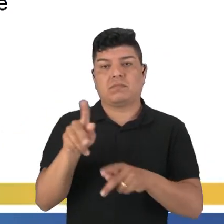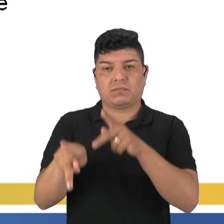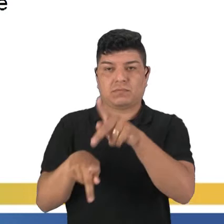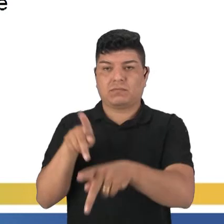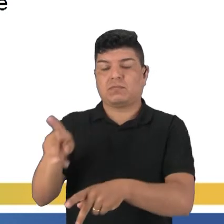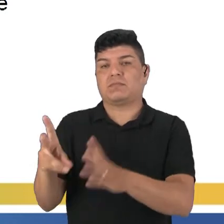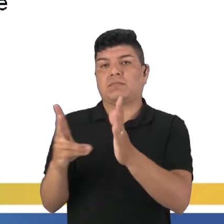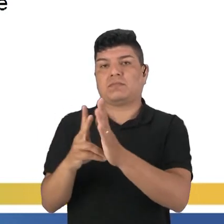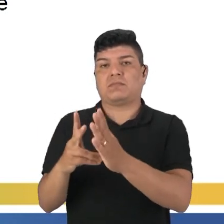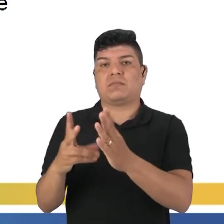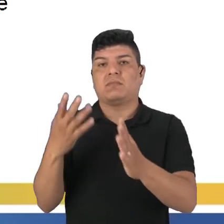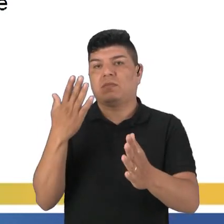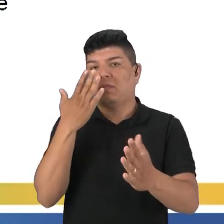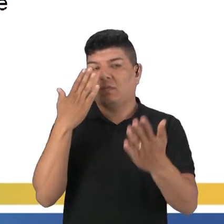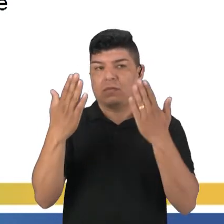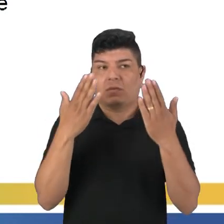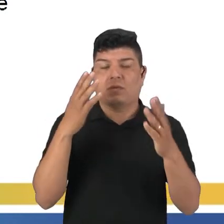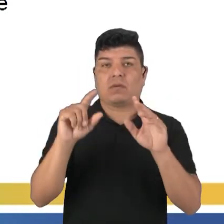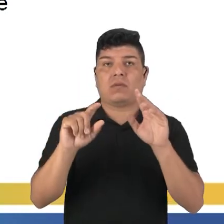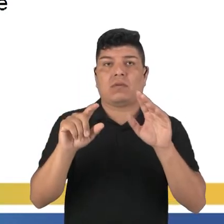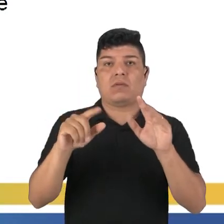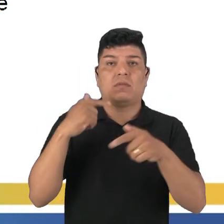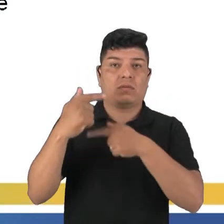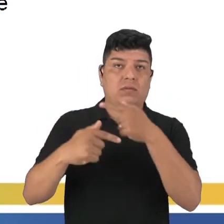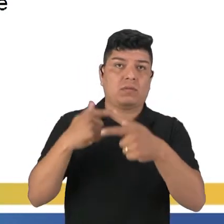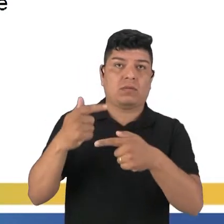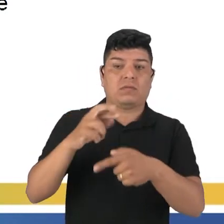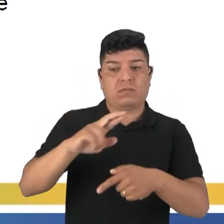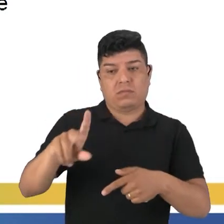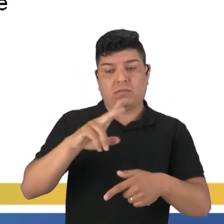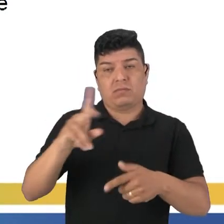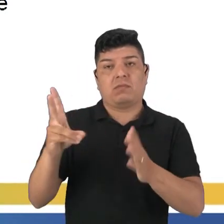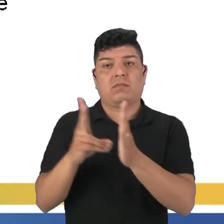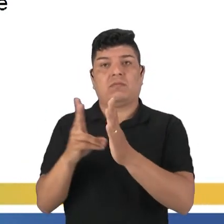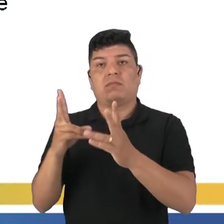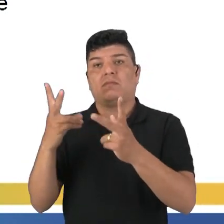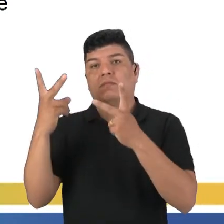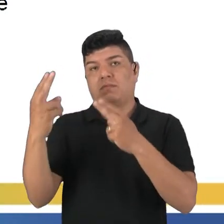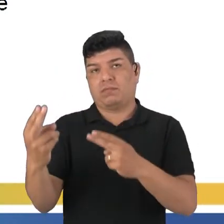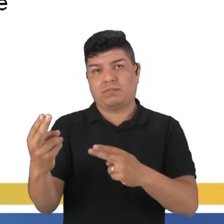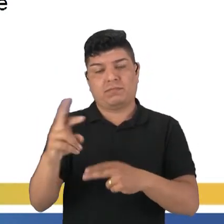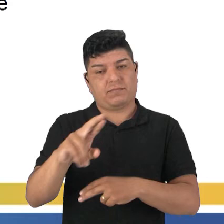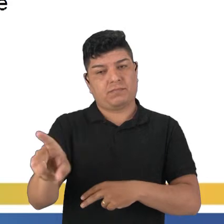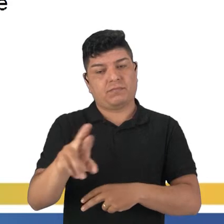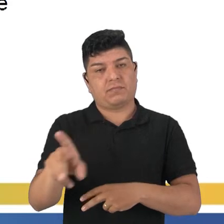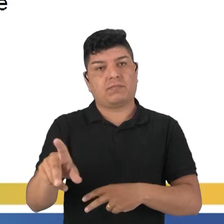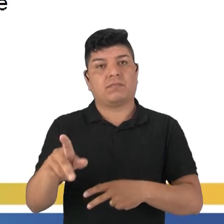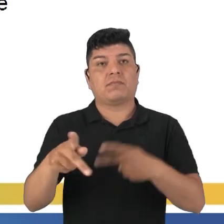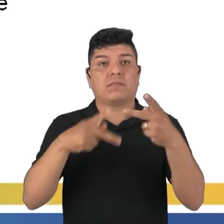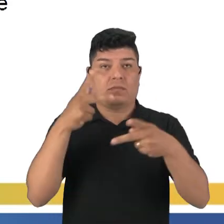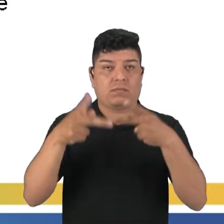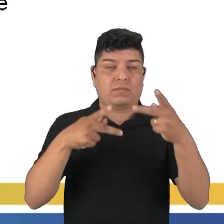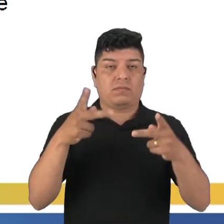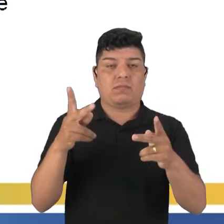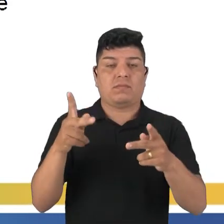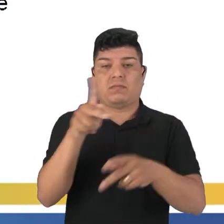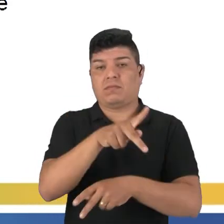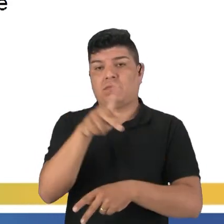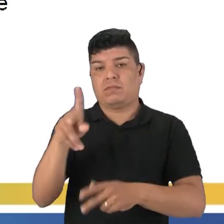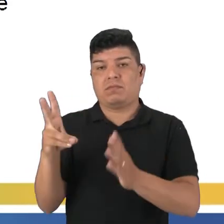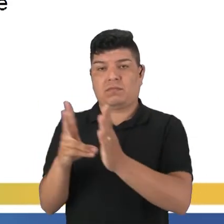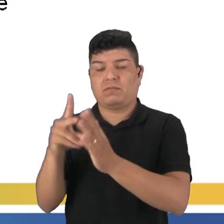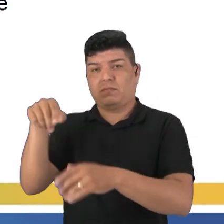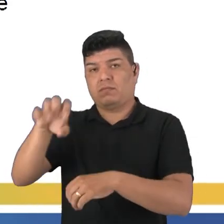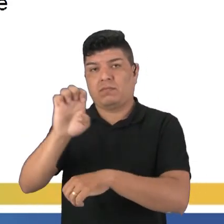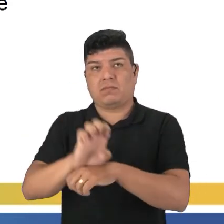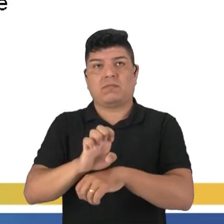são comparados genericamente pelos não indígenas como se fossem iguais, tá? Isso aqui é a fala de um professor indígena aqui do nosso